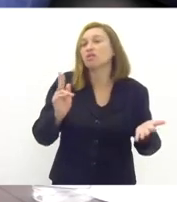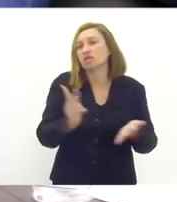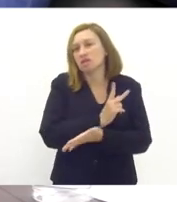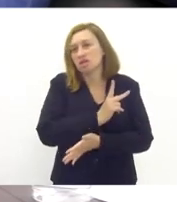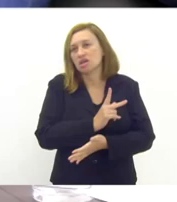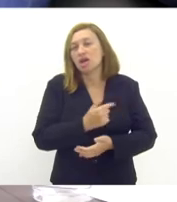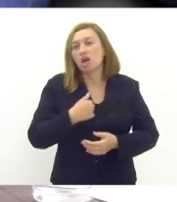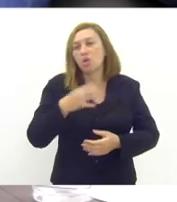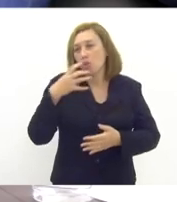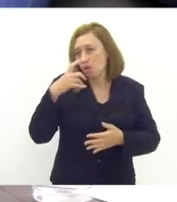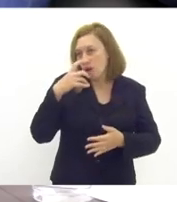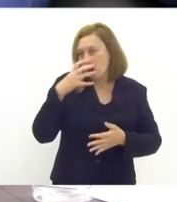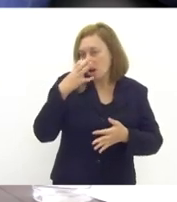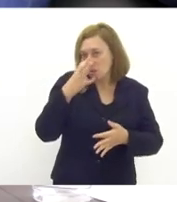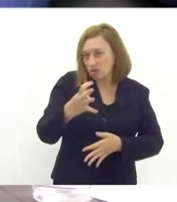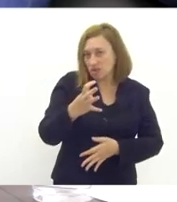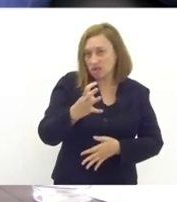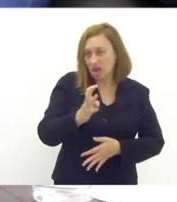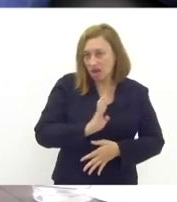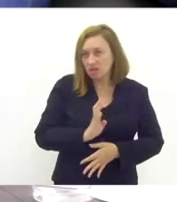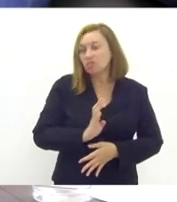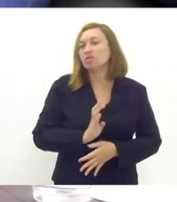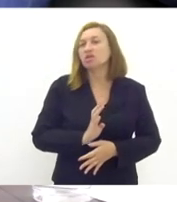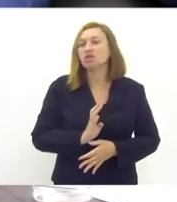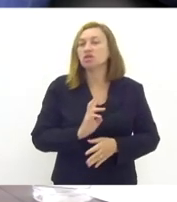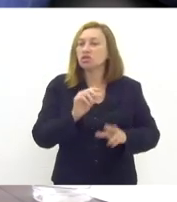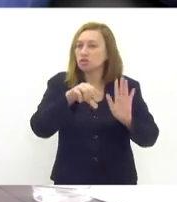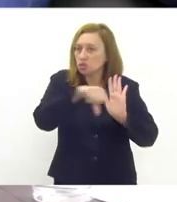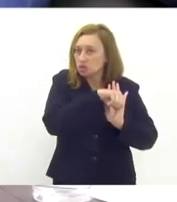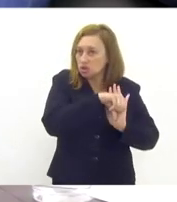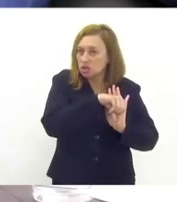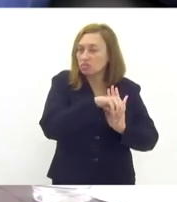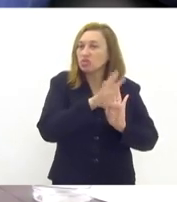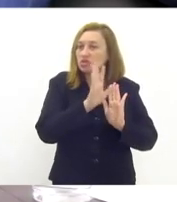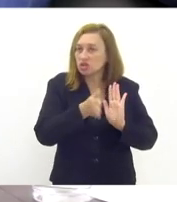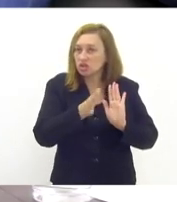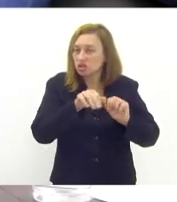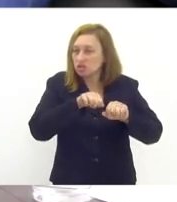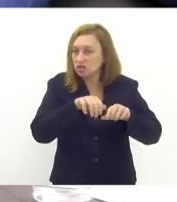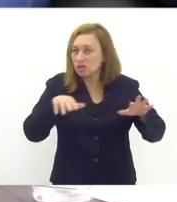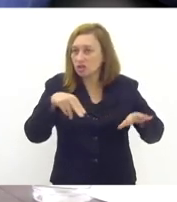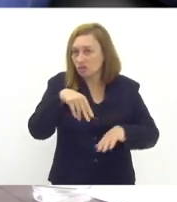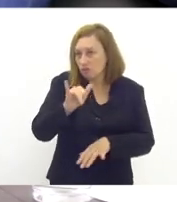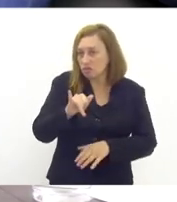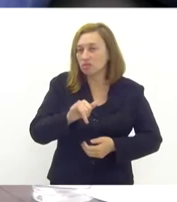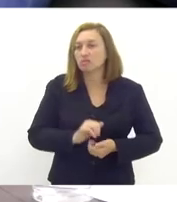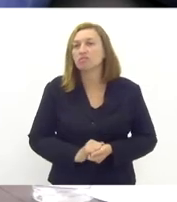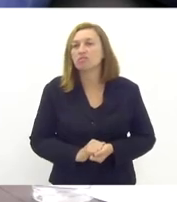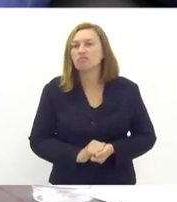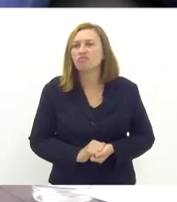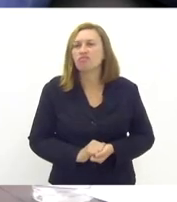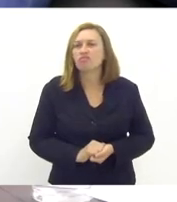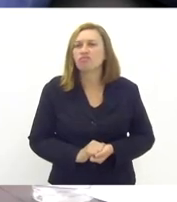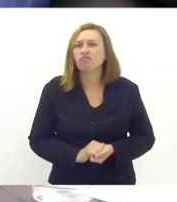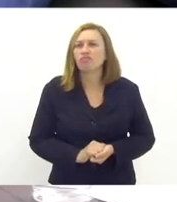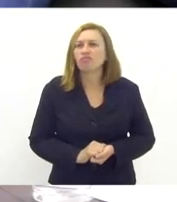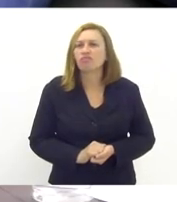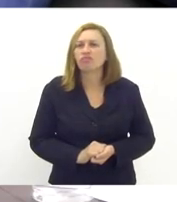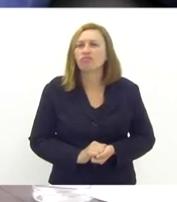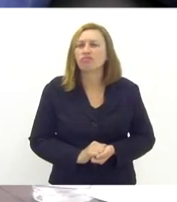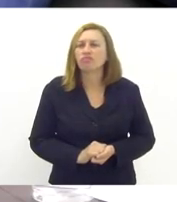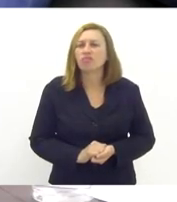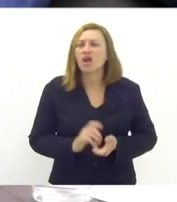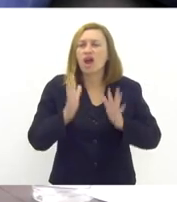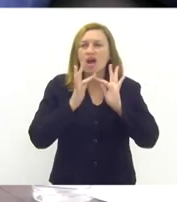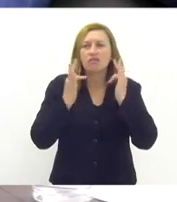estava sendo acusado de um crime em Jardim Esplanada, Nova Iguaçu, e coincidiu que